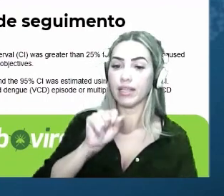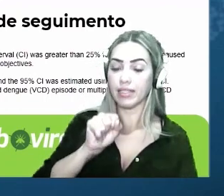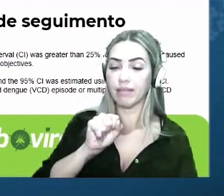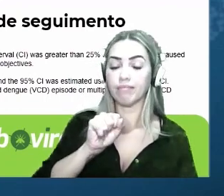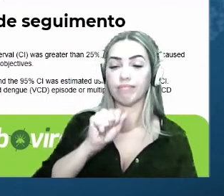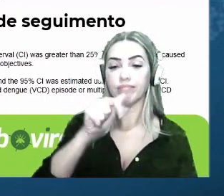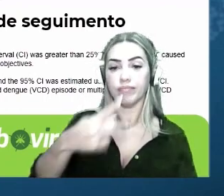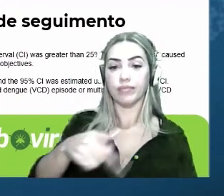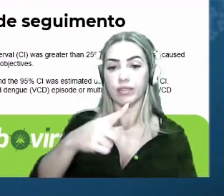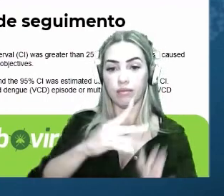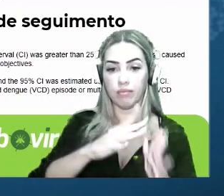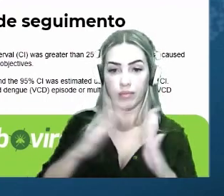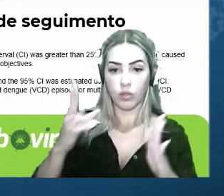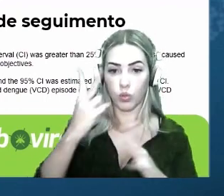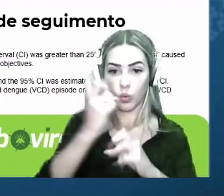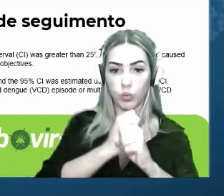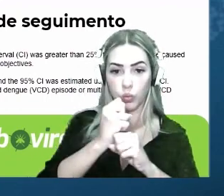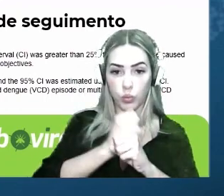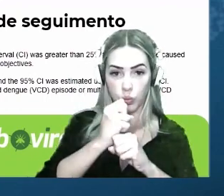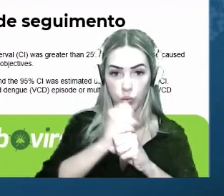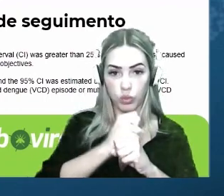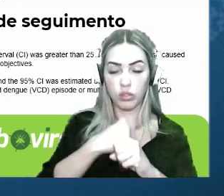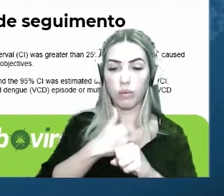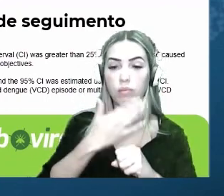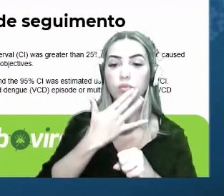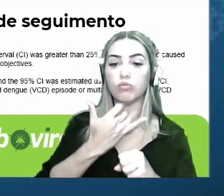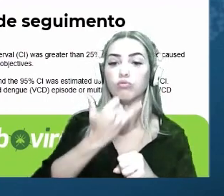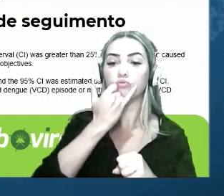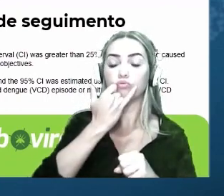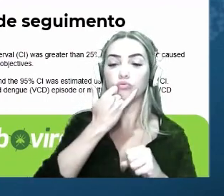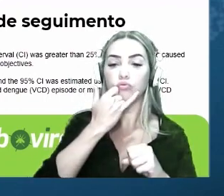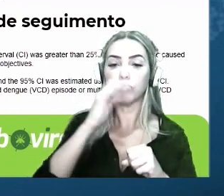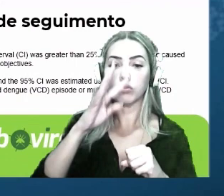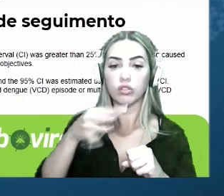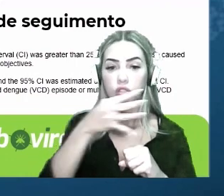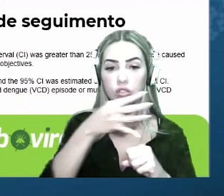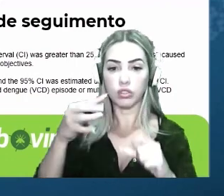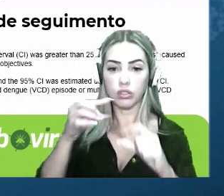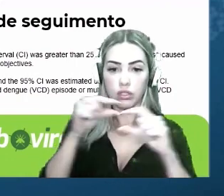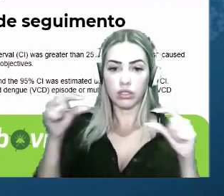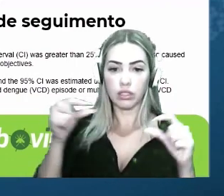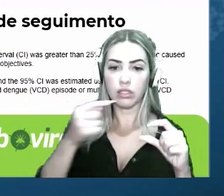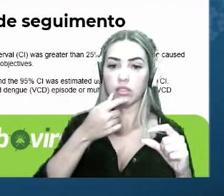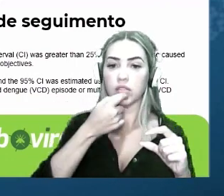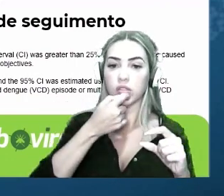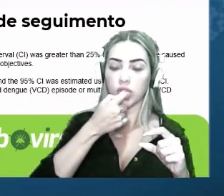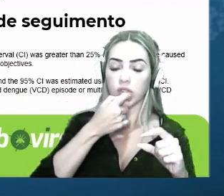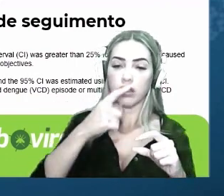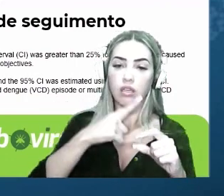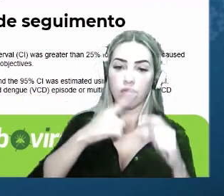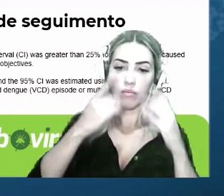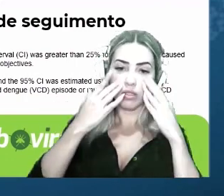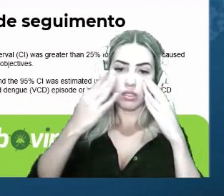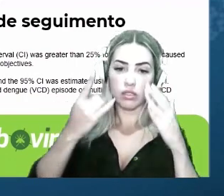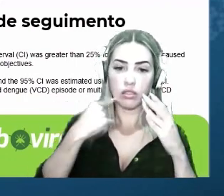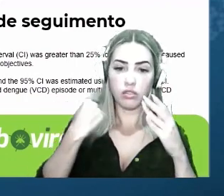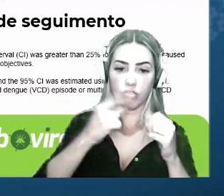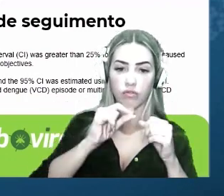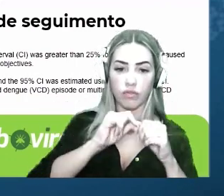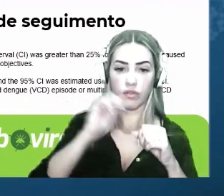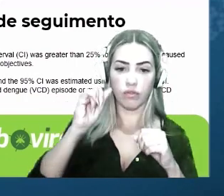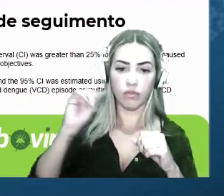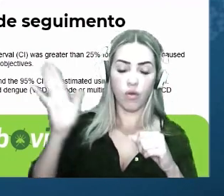primeiros 2 anos, e peço desculpa, só que esse slide está em inglês aqui, porque foi de uma apresentação que a gente fez fora.